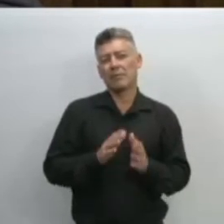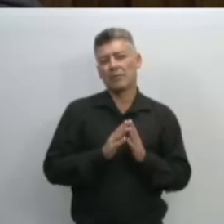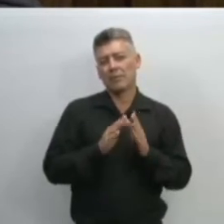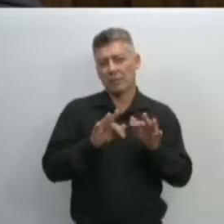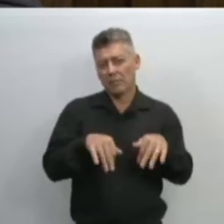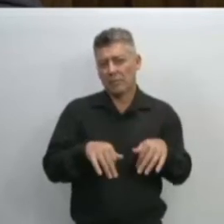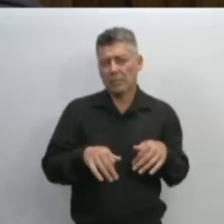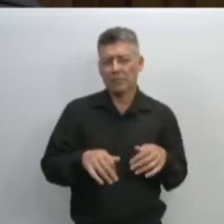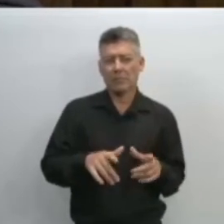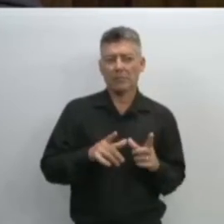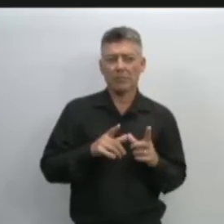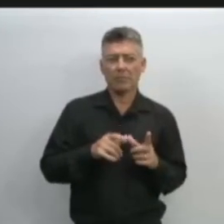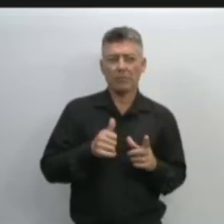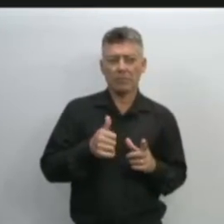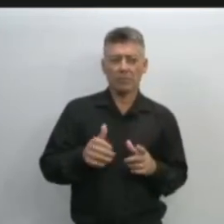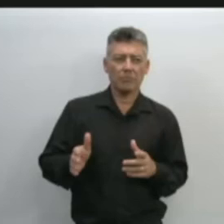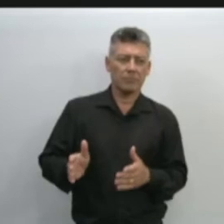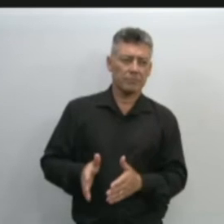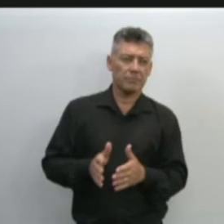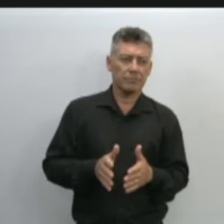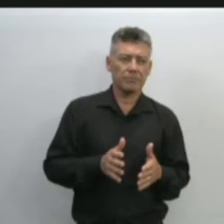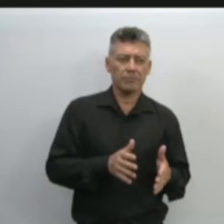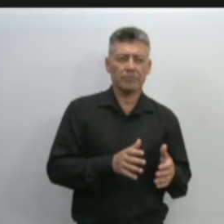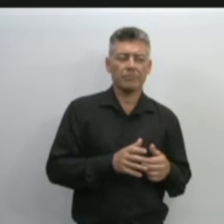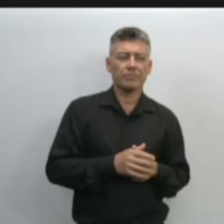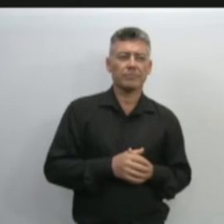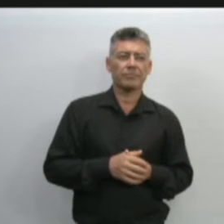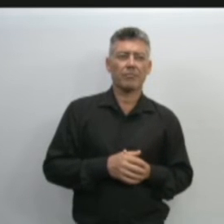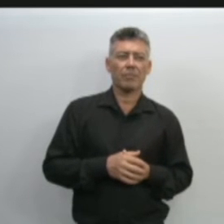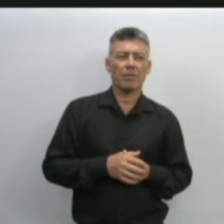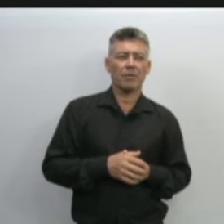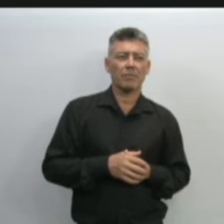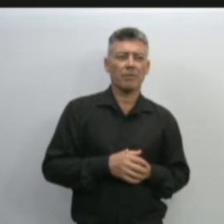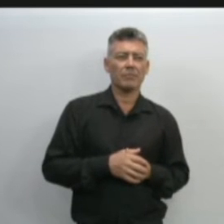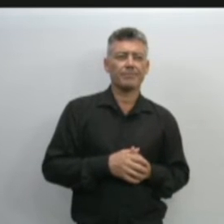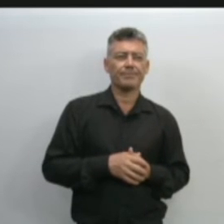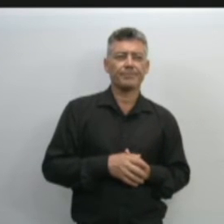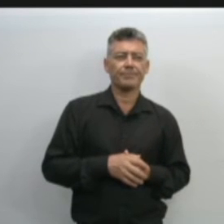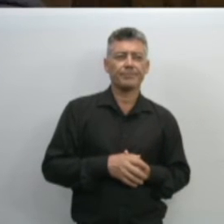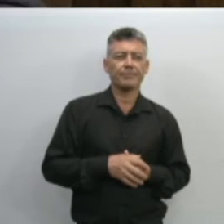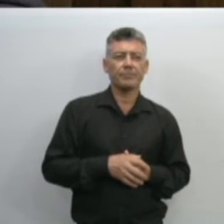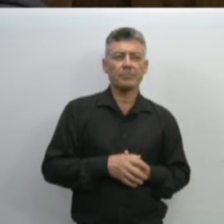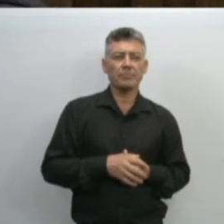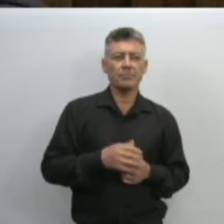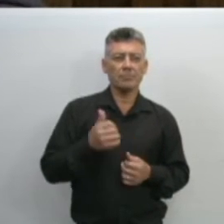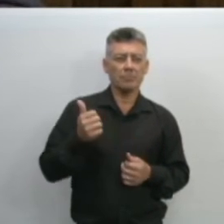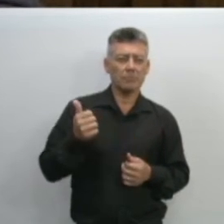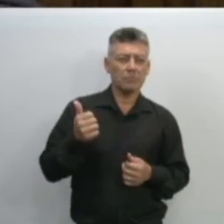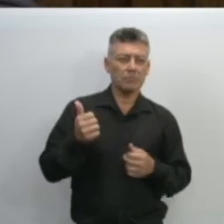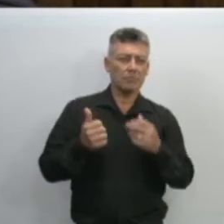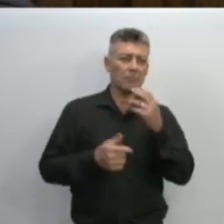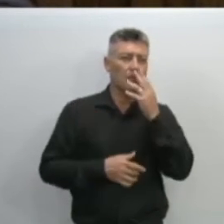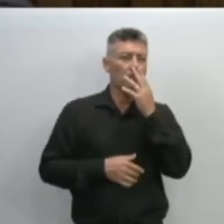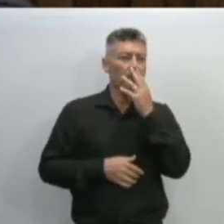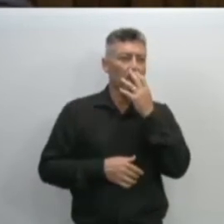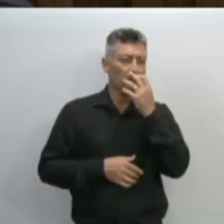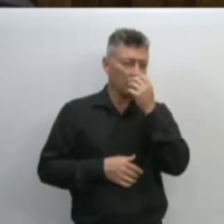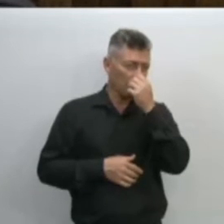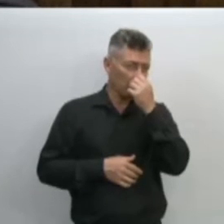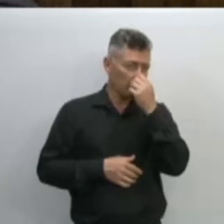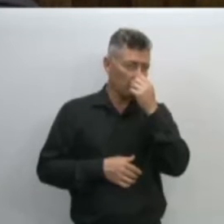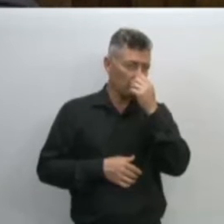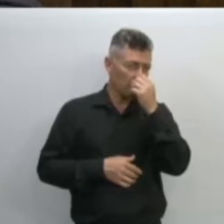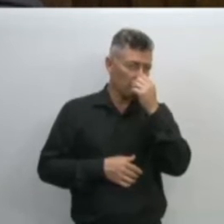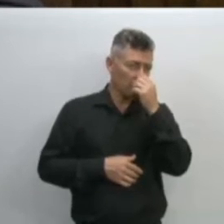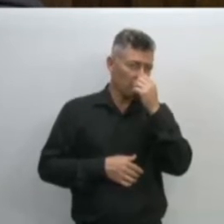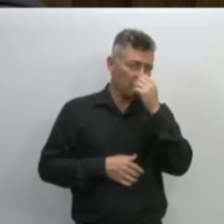projeto, eu queria que só pela ordem, por favor, respeitando o direito constitucional, que não está concedido. Está concedido, Vossa Excelência. Discutir também, presidente. Eu